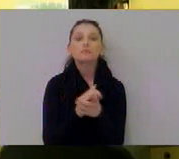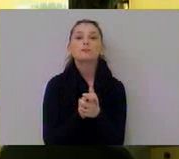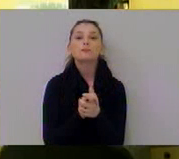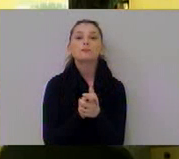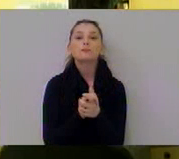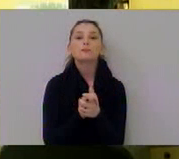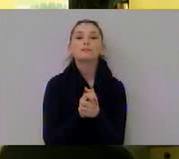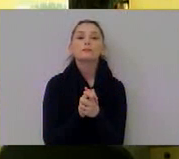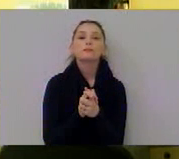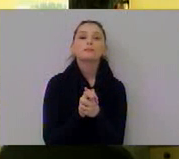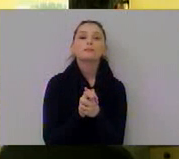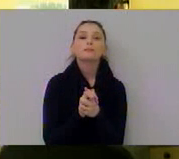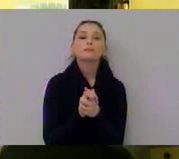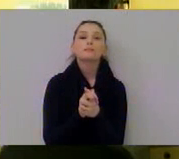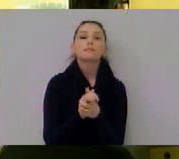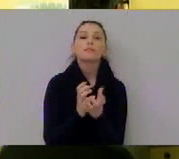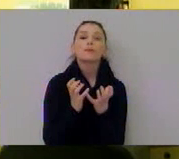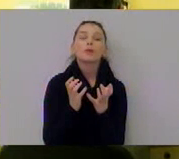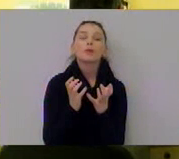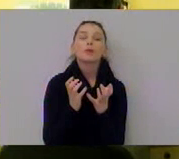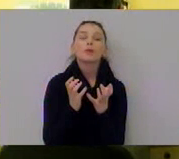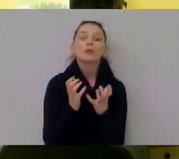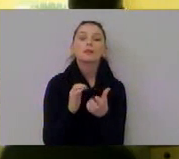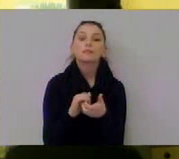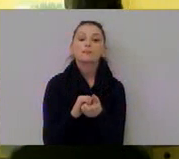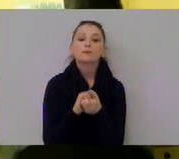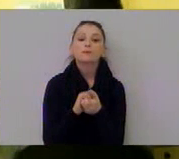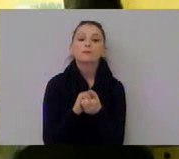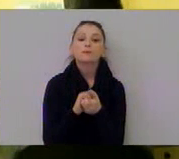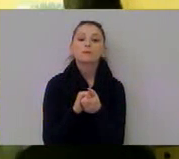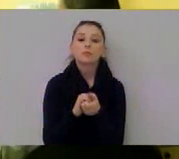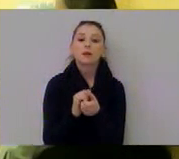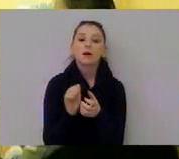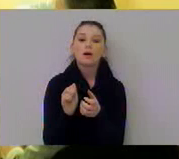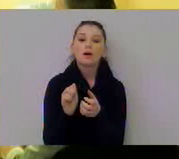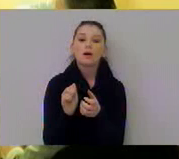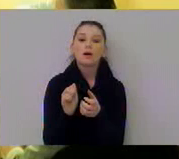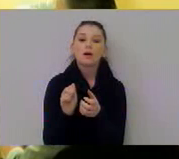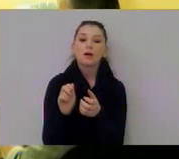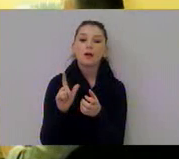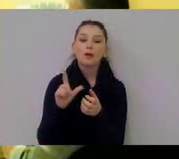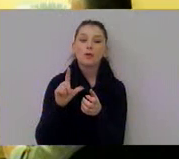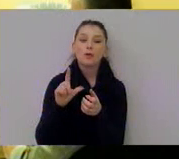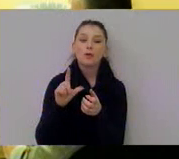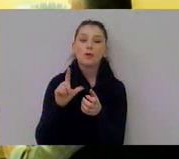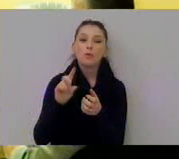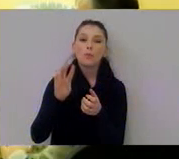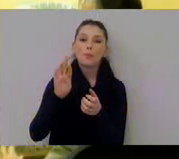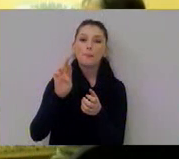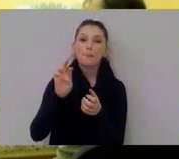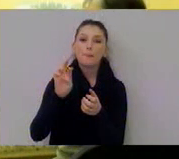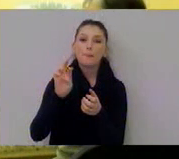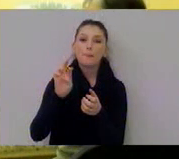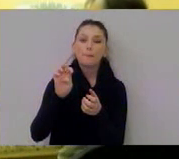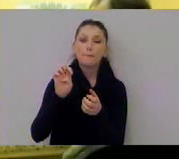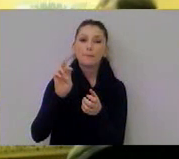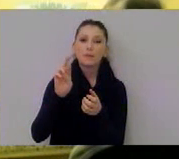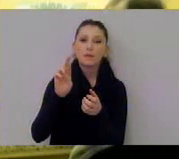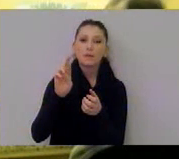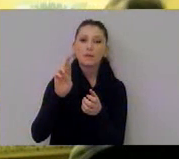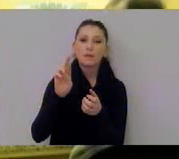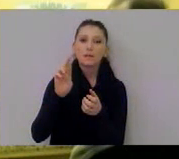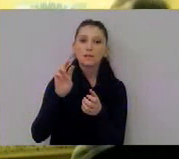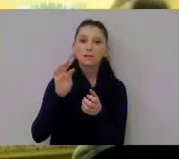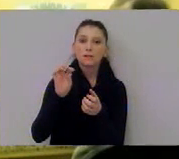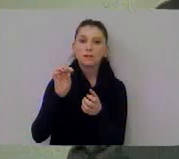o Albertino, o presidente da Judec, o Eduardo, meu irmão,